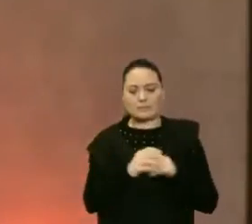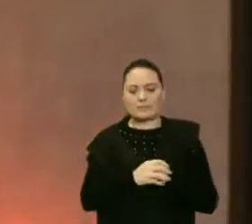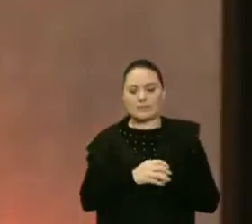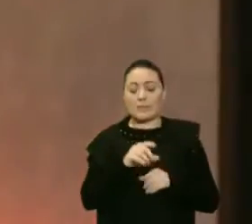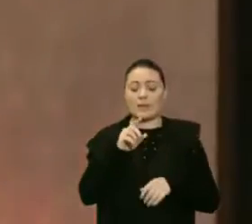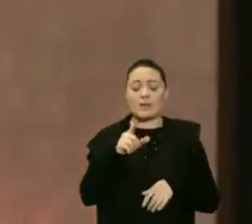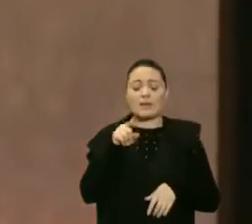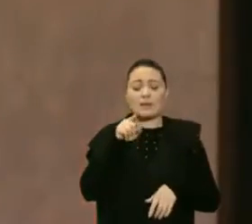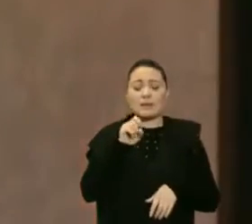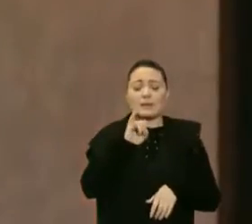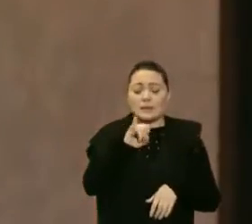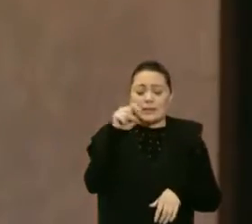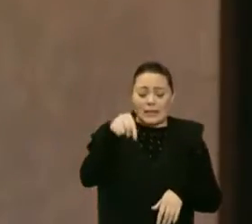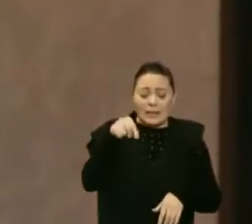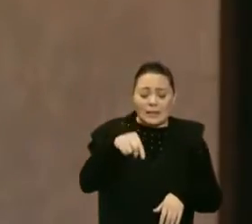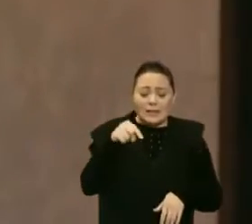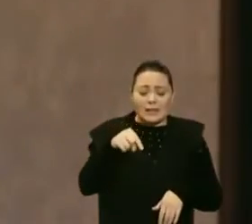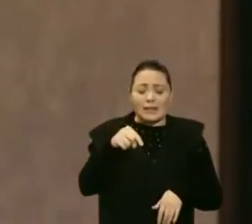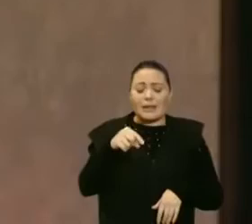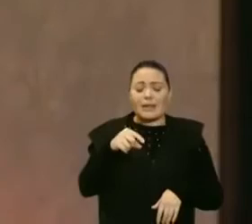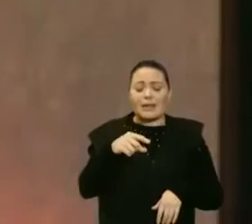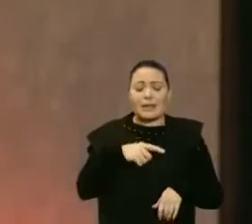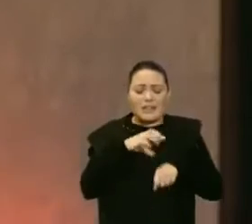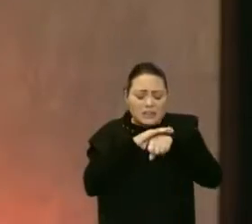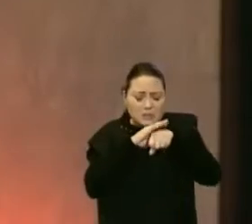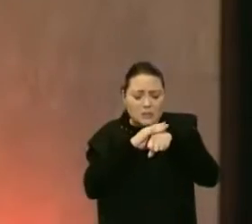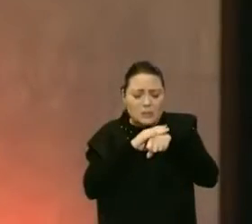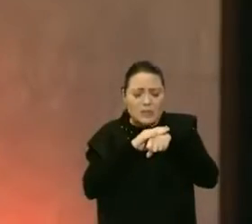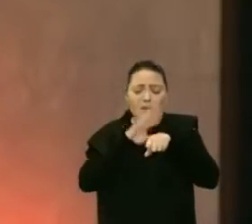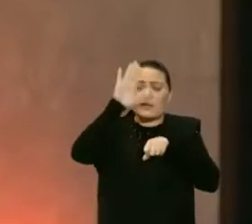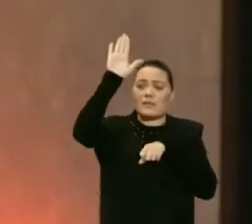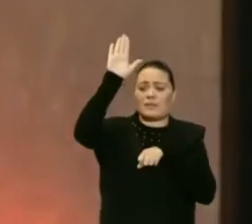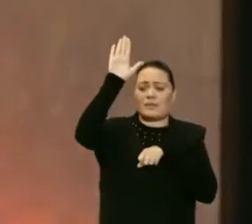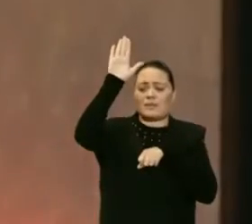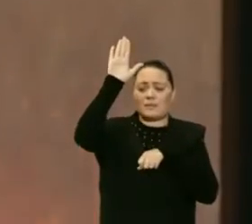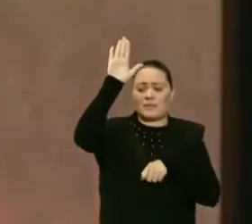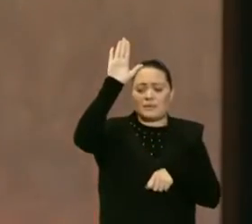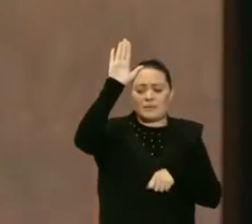alguma enfermidade, alguma situação, levante suas mãos.